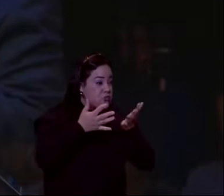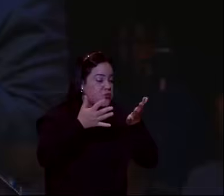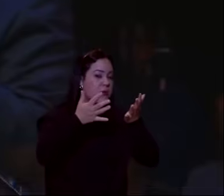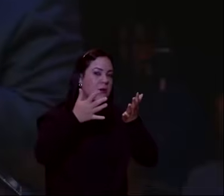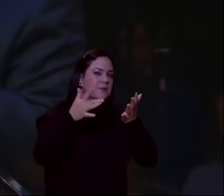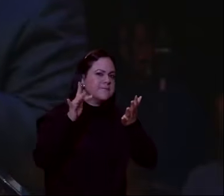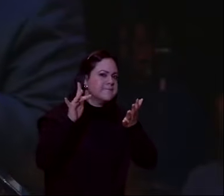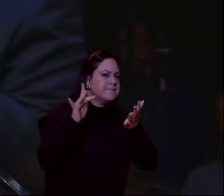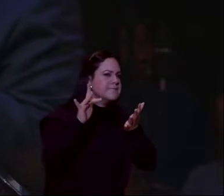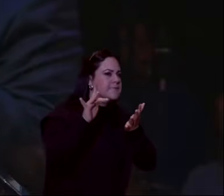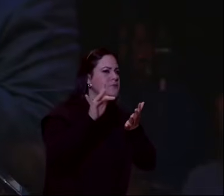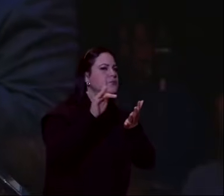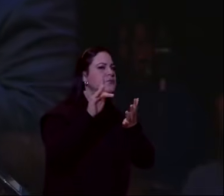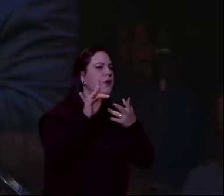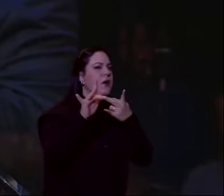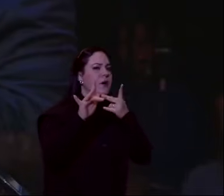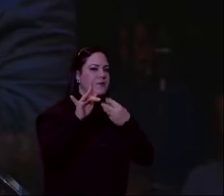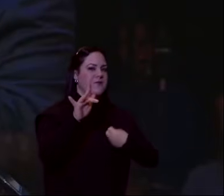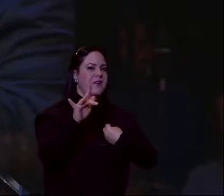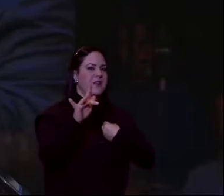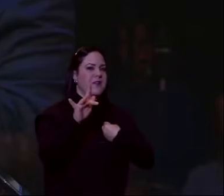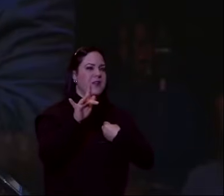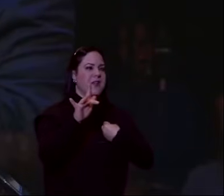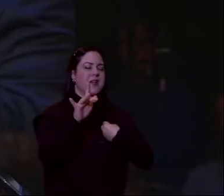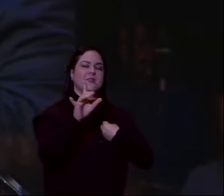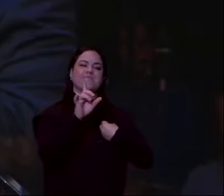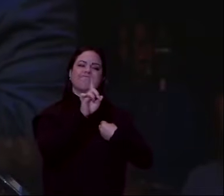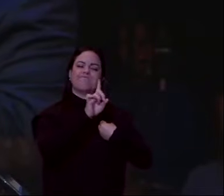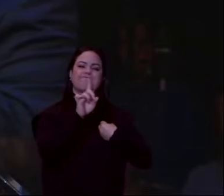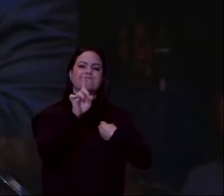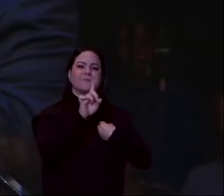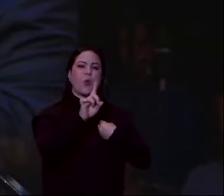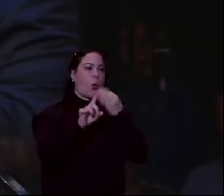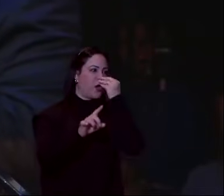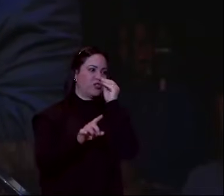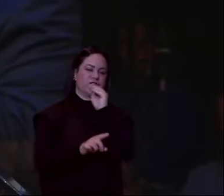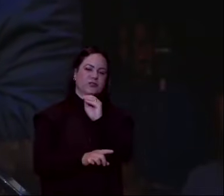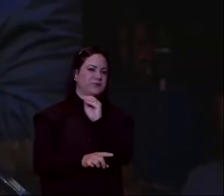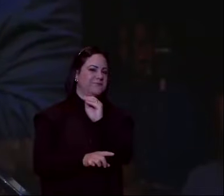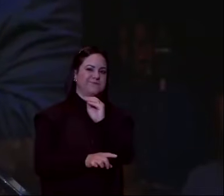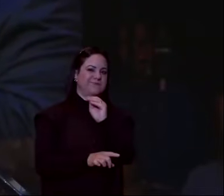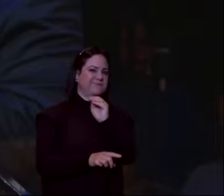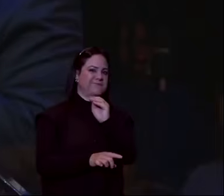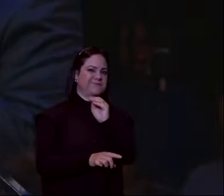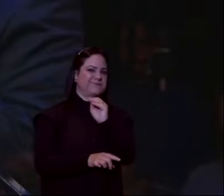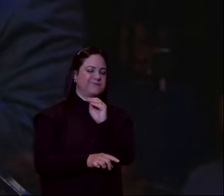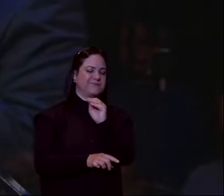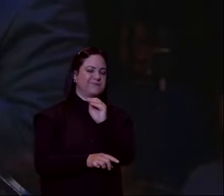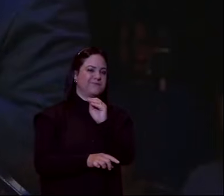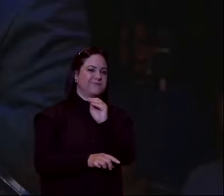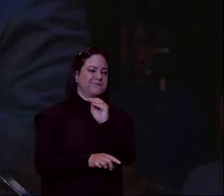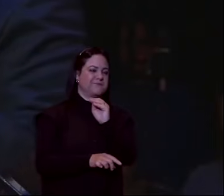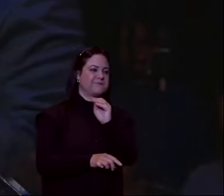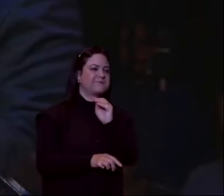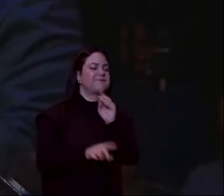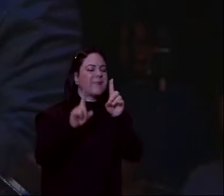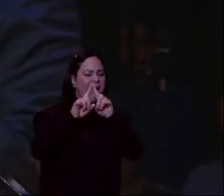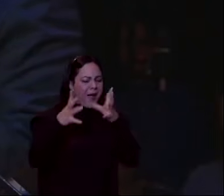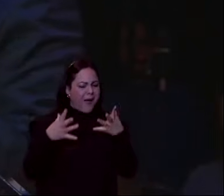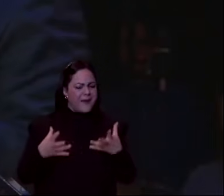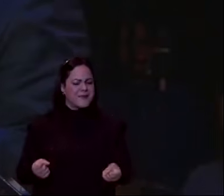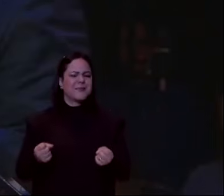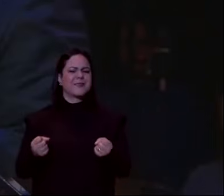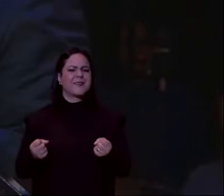tua vida, não luta com essa voz, porque ela é bênção para você. Naquele dia